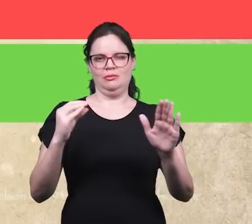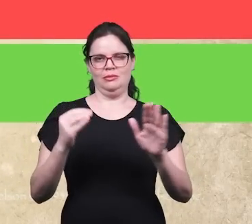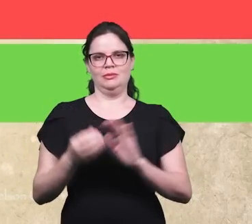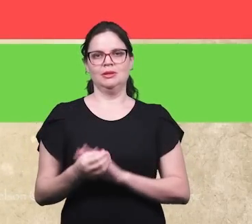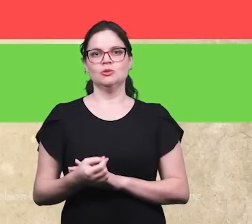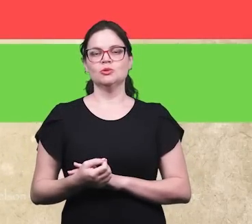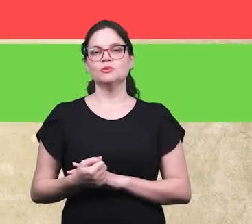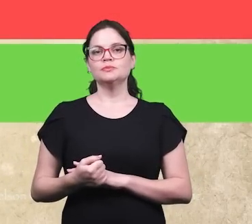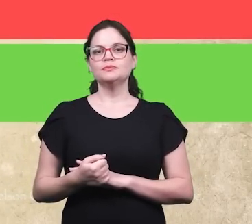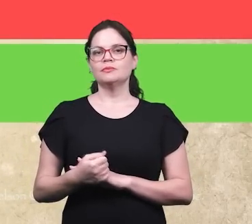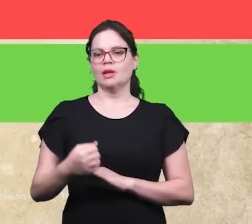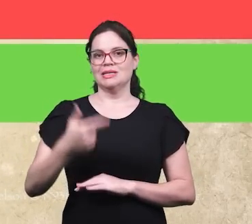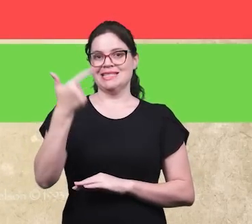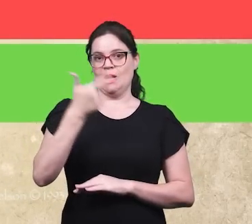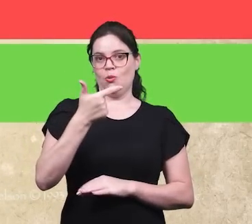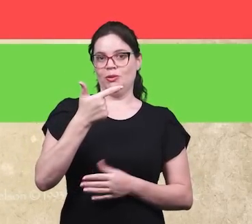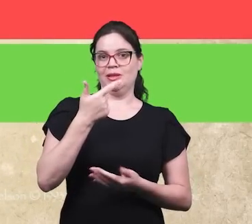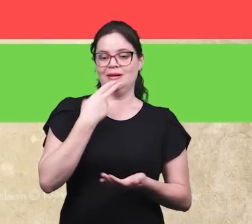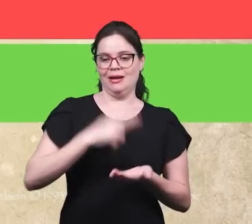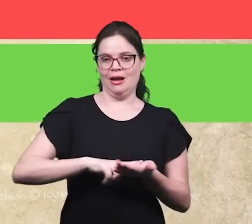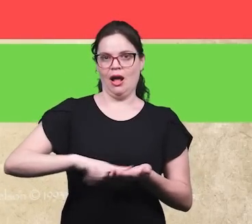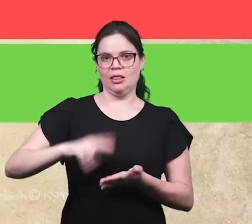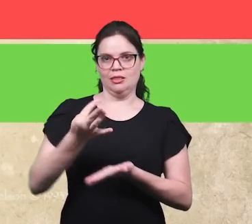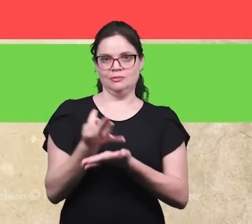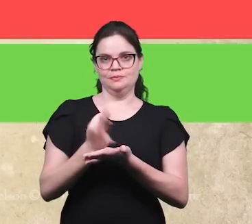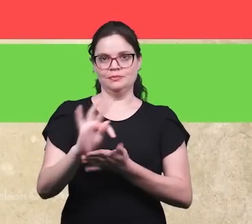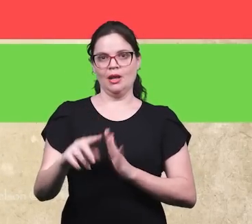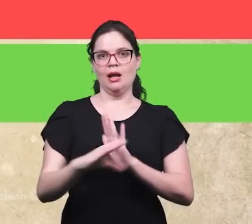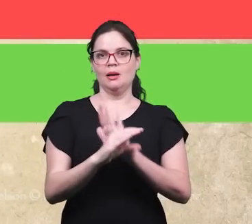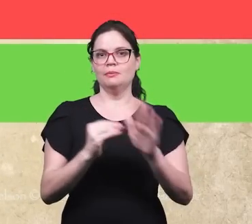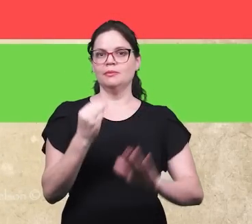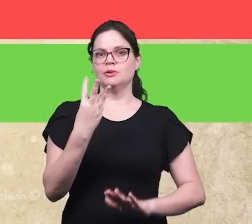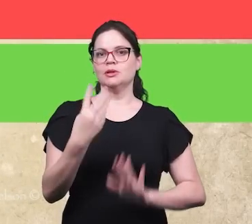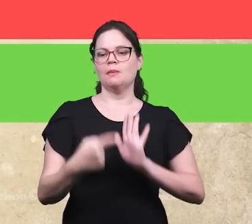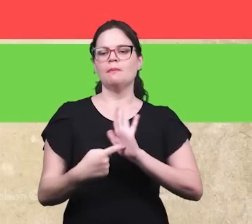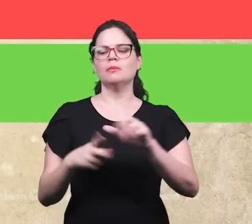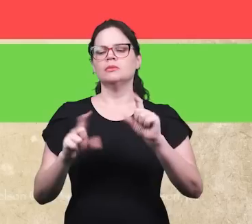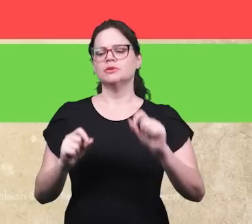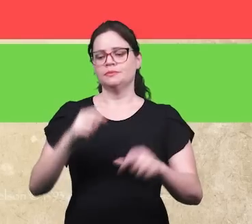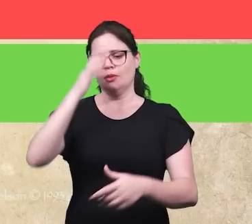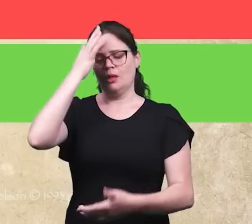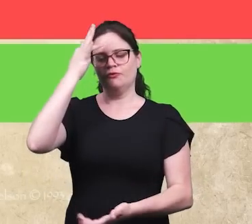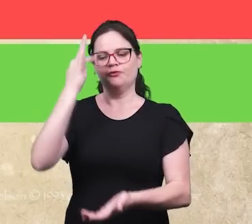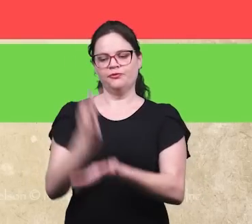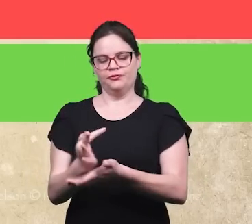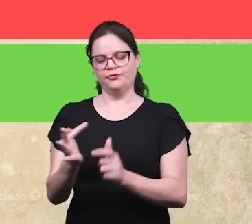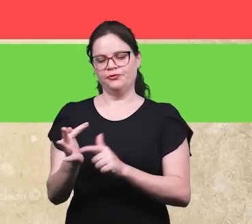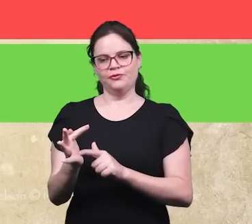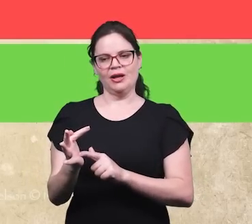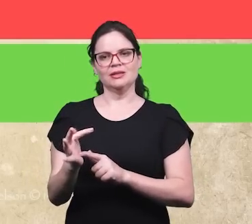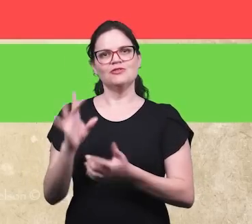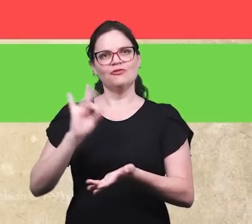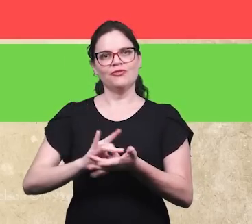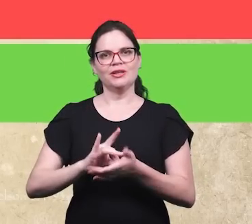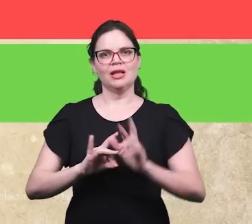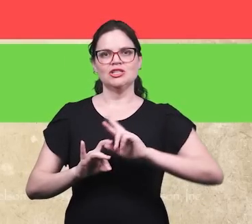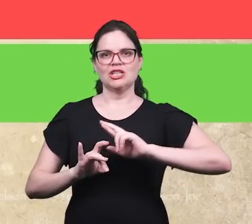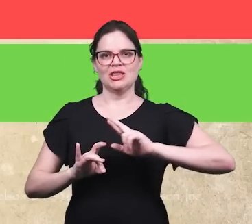ele vai trazer à tona a fé verdadeira, dizendo assim, a fé não é de